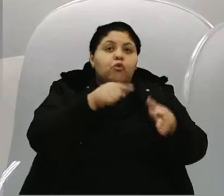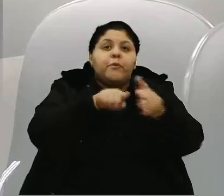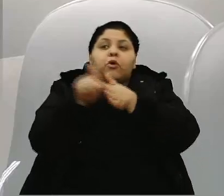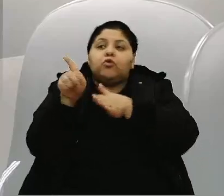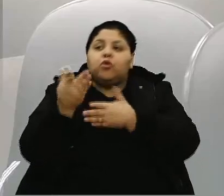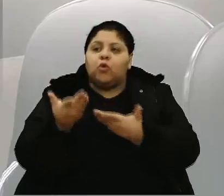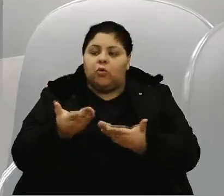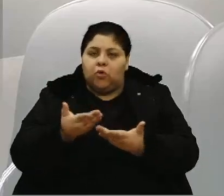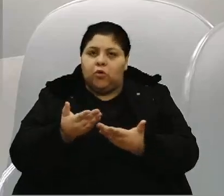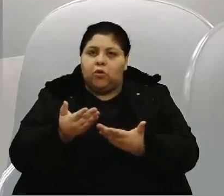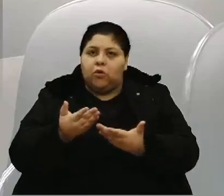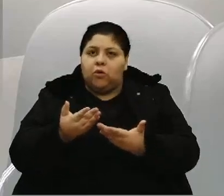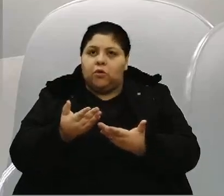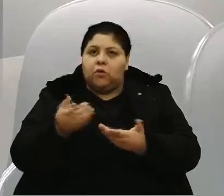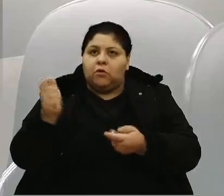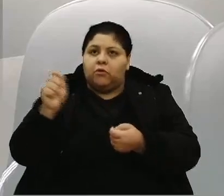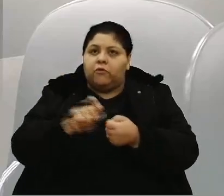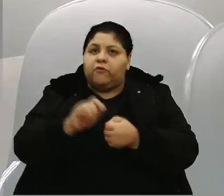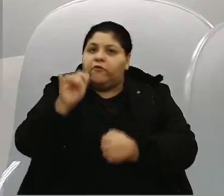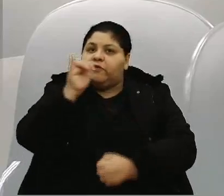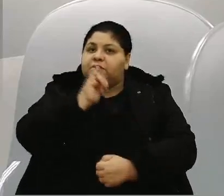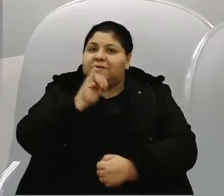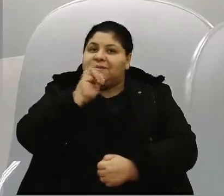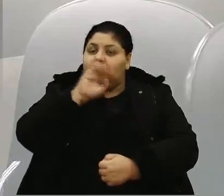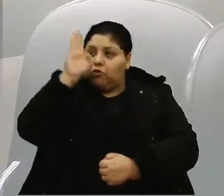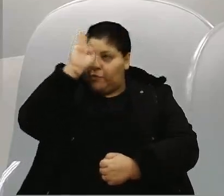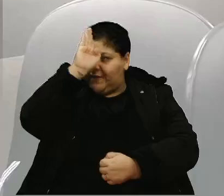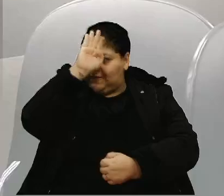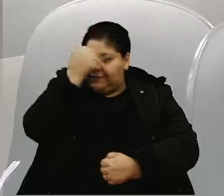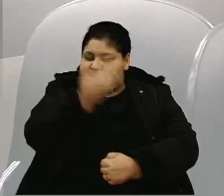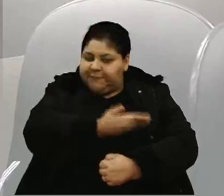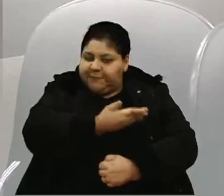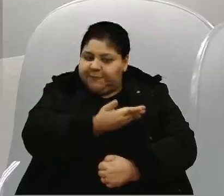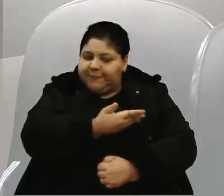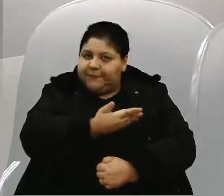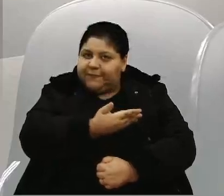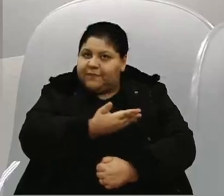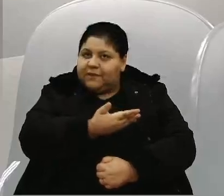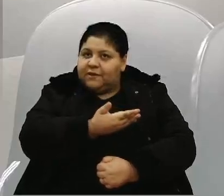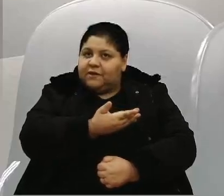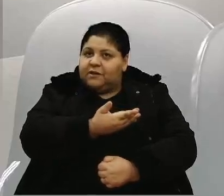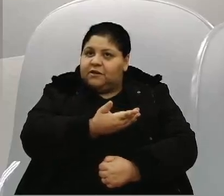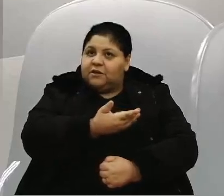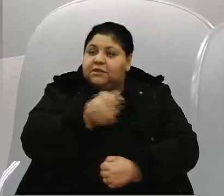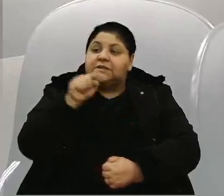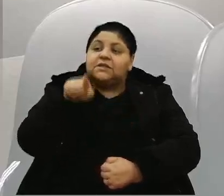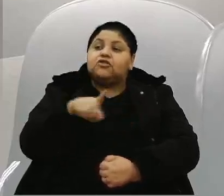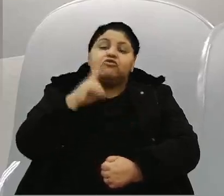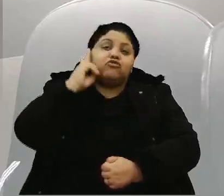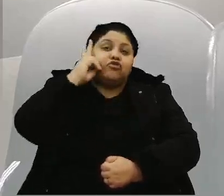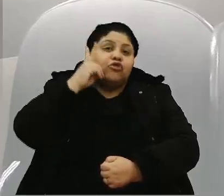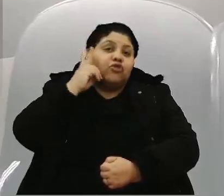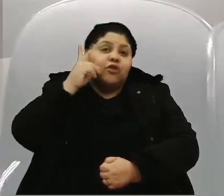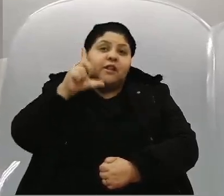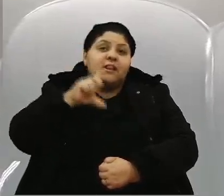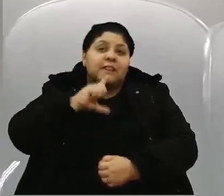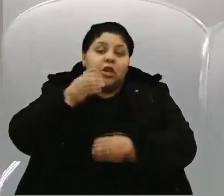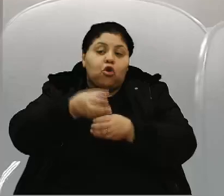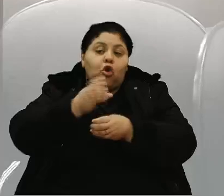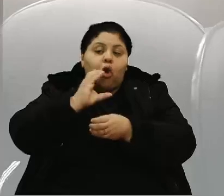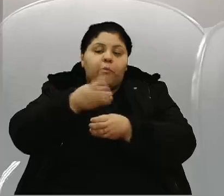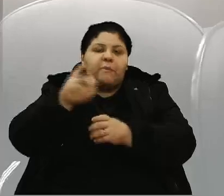outro. Vou fazer um exemplo do Bressan. Se isso fosse vinho, teria um copo para